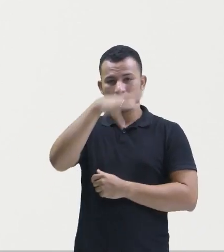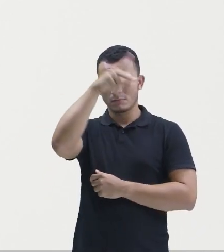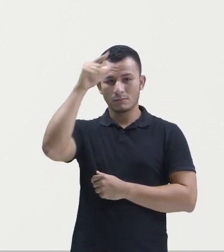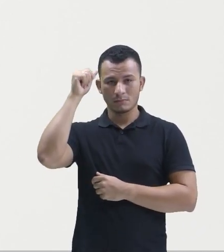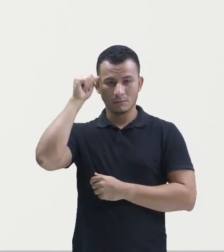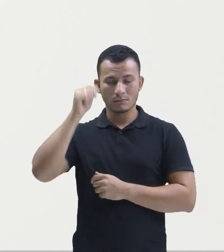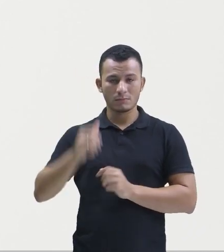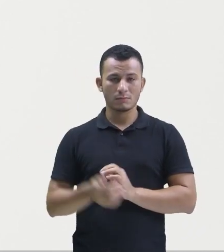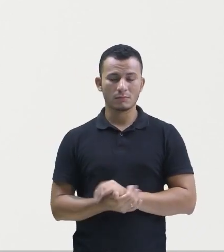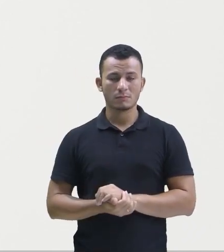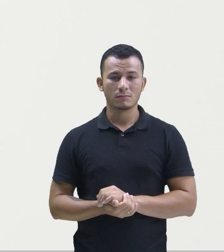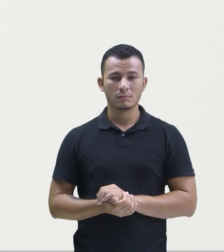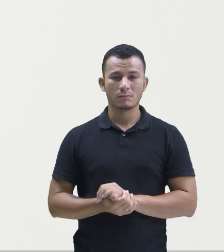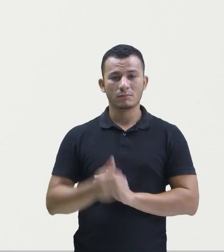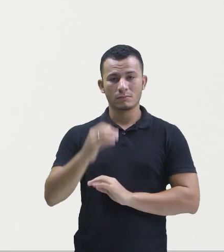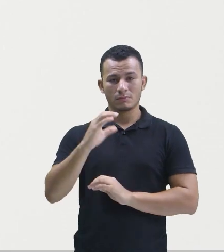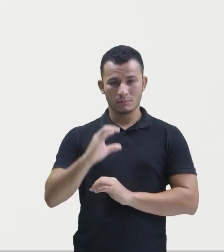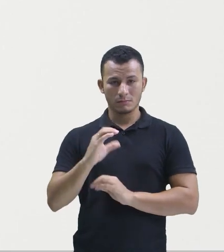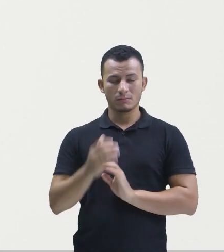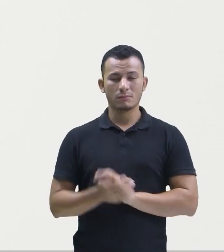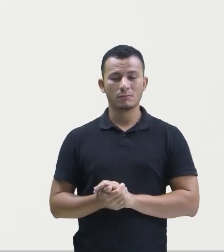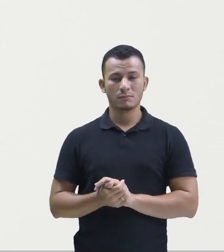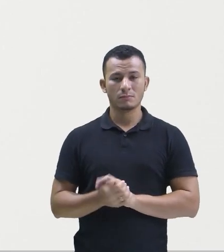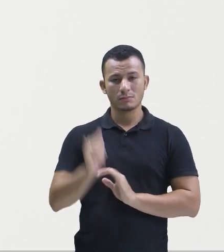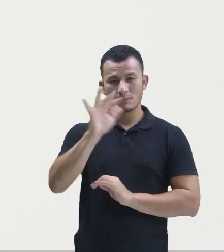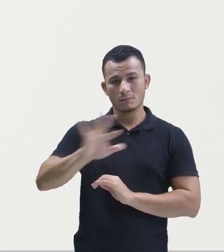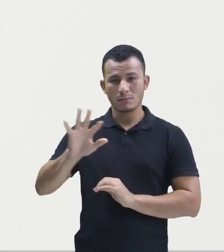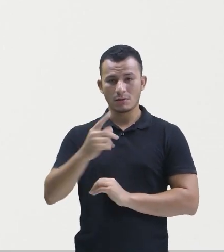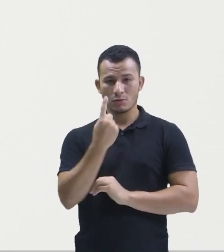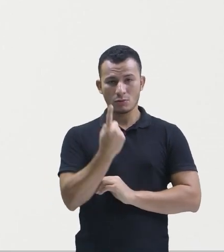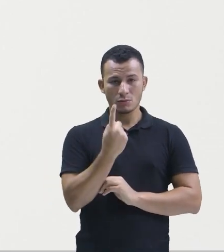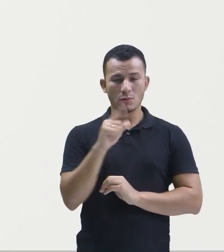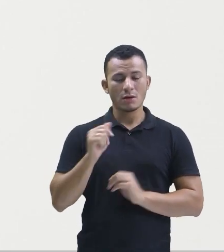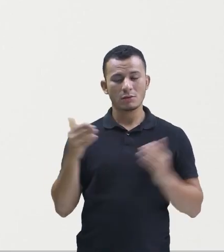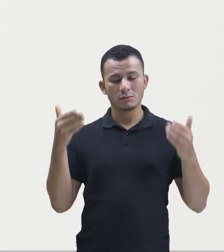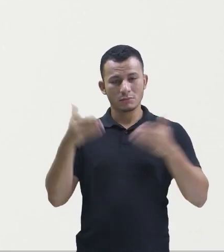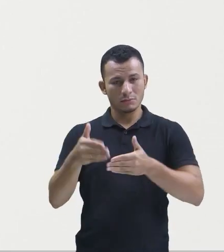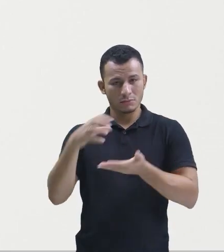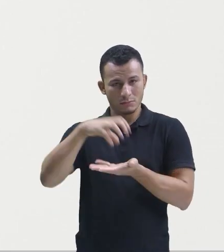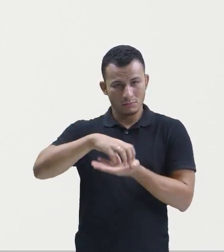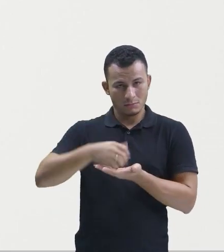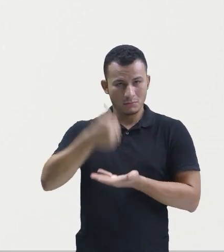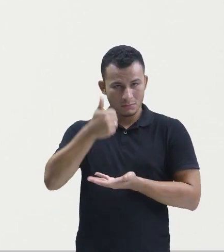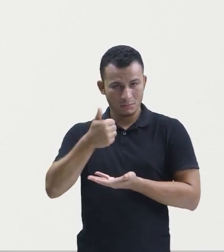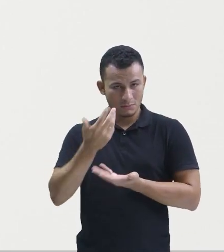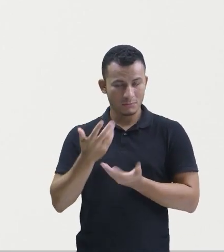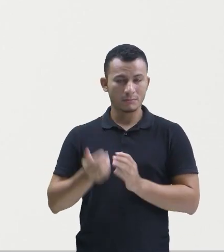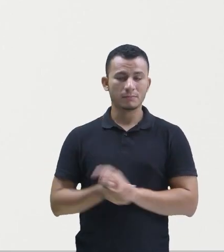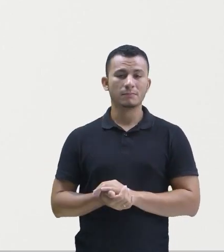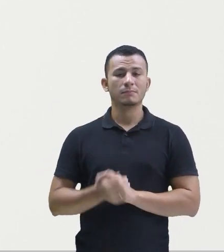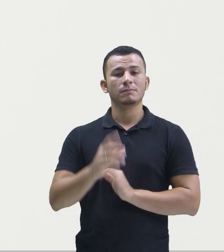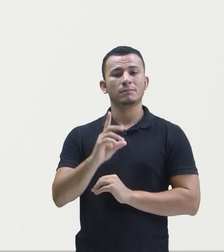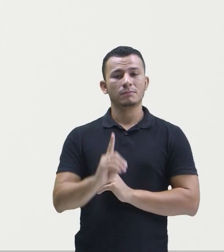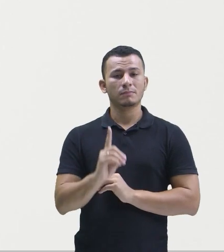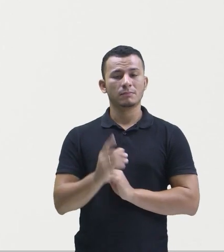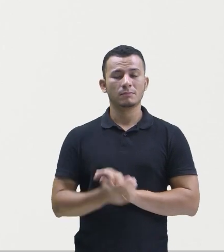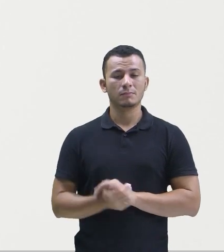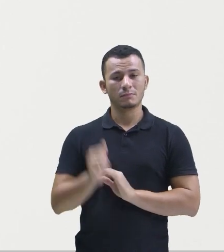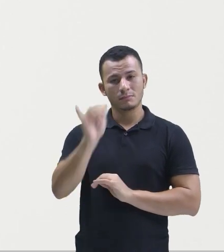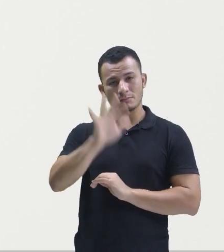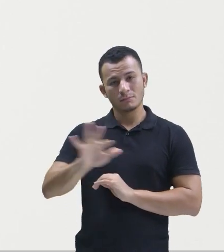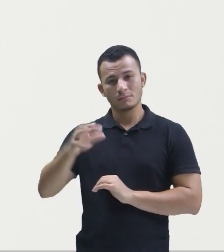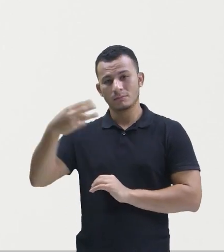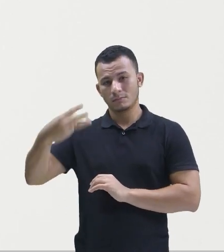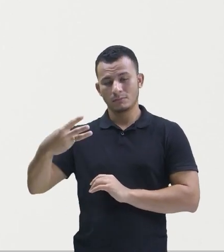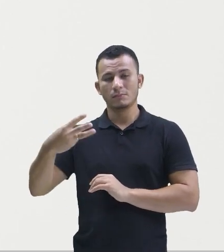Manaus. C. A imagem 1 indica o setor primário. E letra D. A